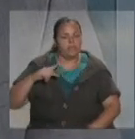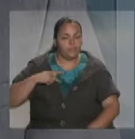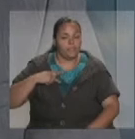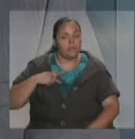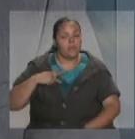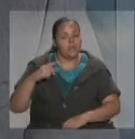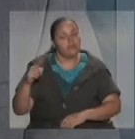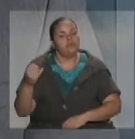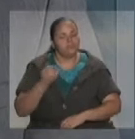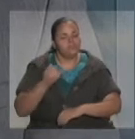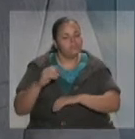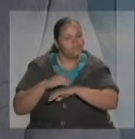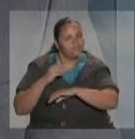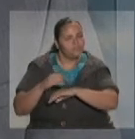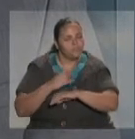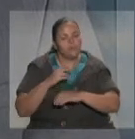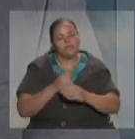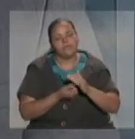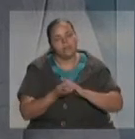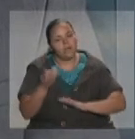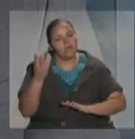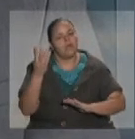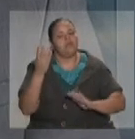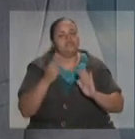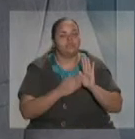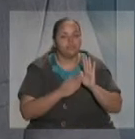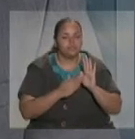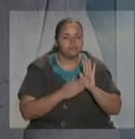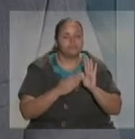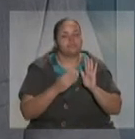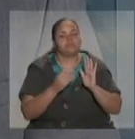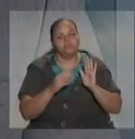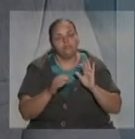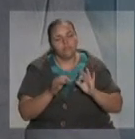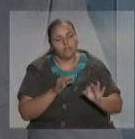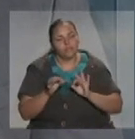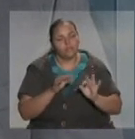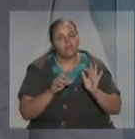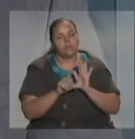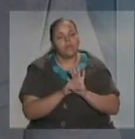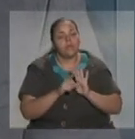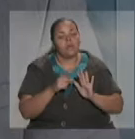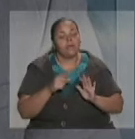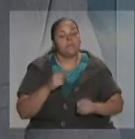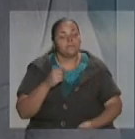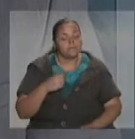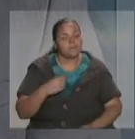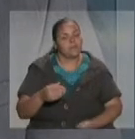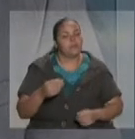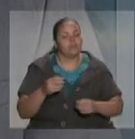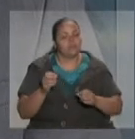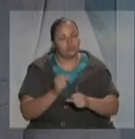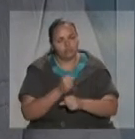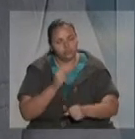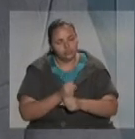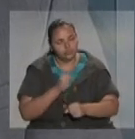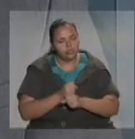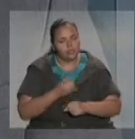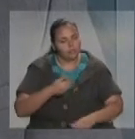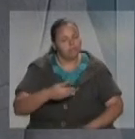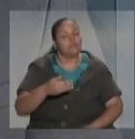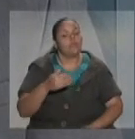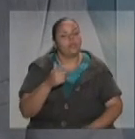Público, antes de vir para cá, há vários projetos, as construções que foram feitas mais recentemente, as que estão